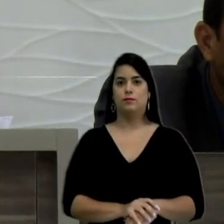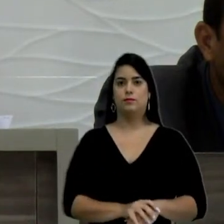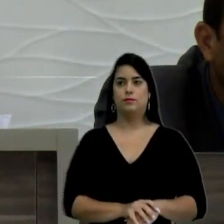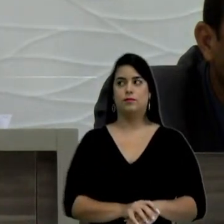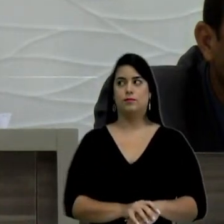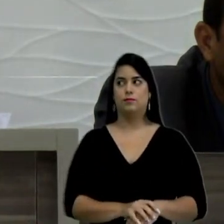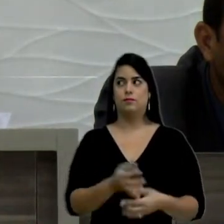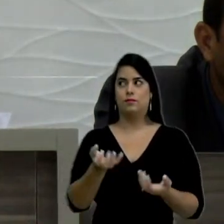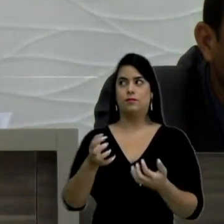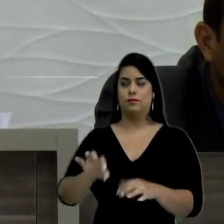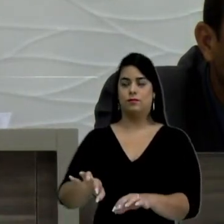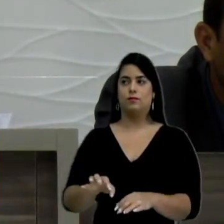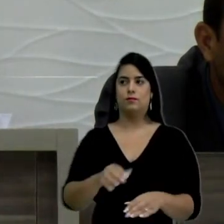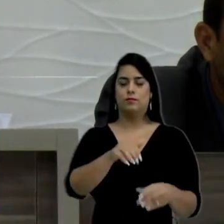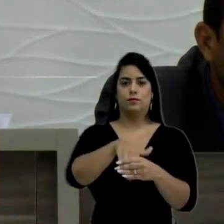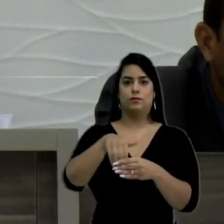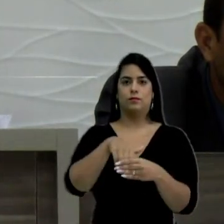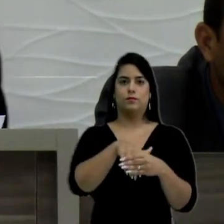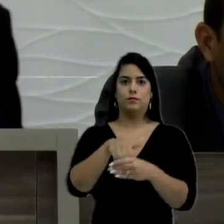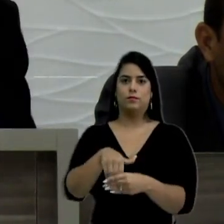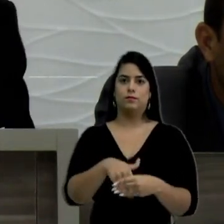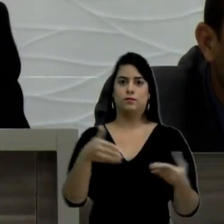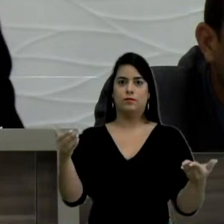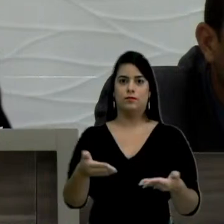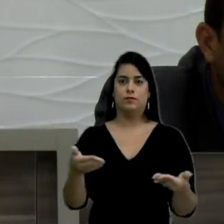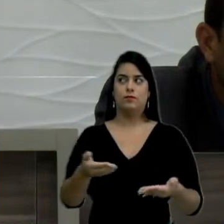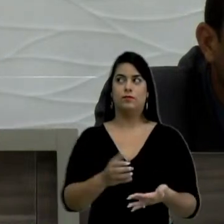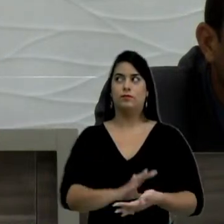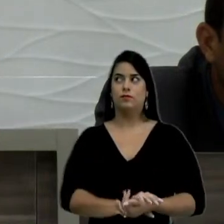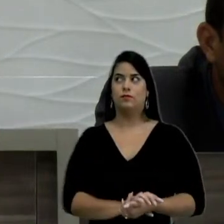Não tendo que queira discutir, coloque em votação. Vamos votar.